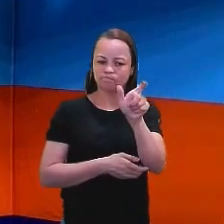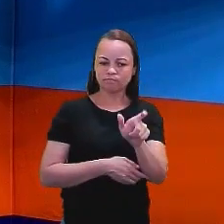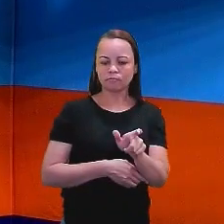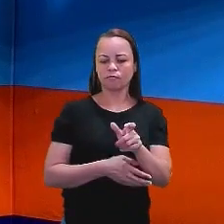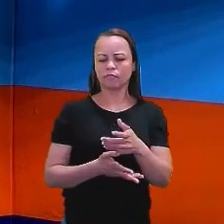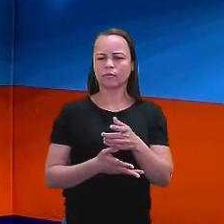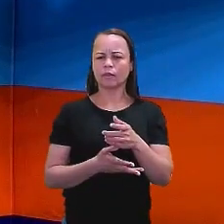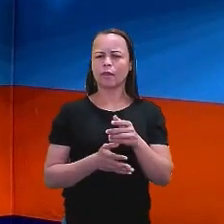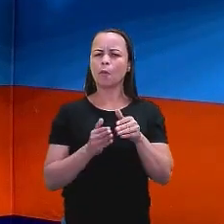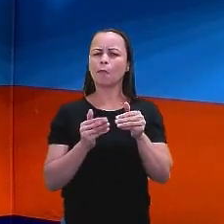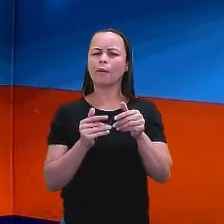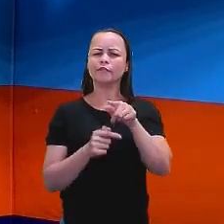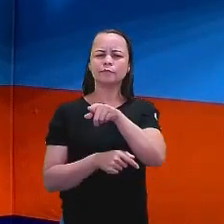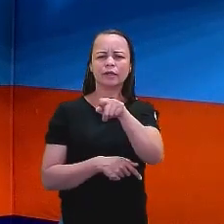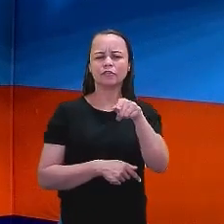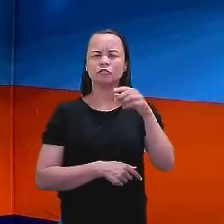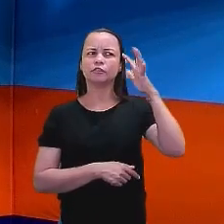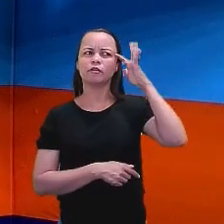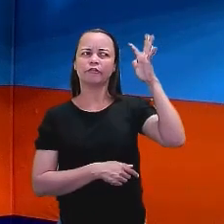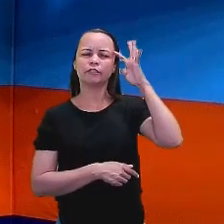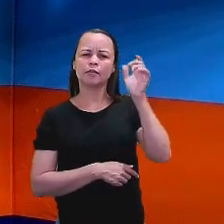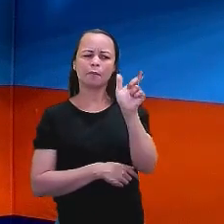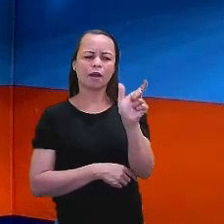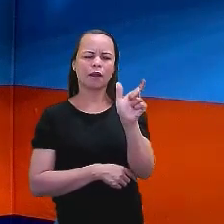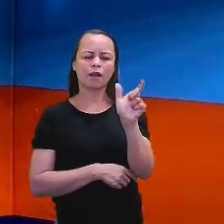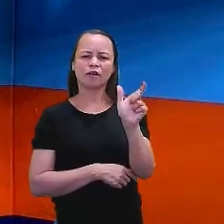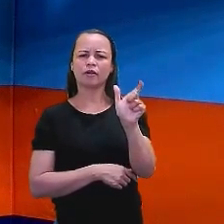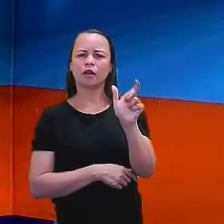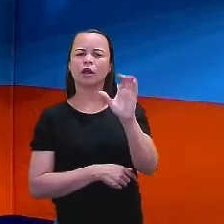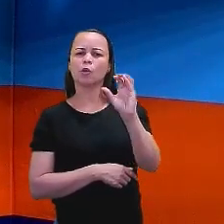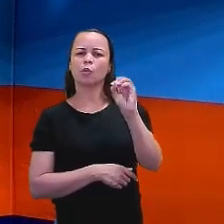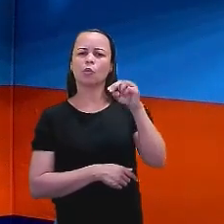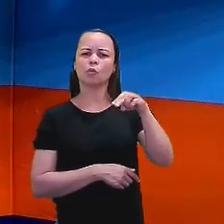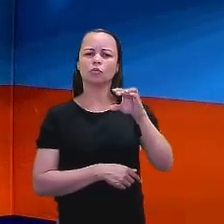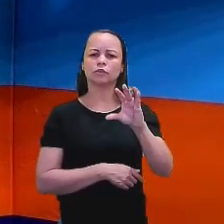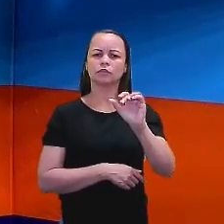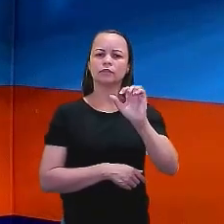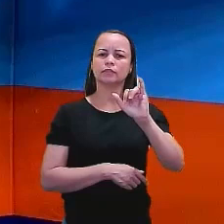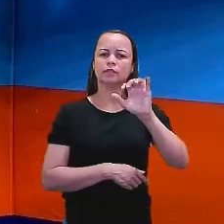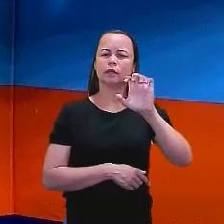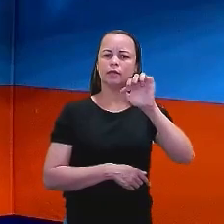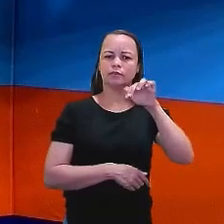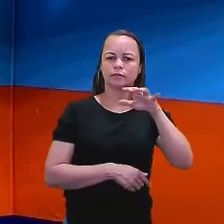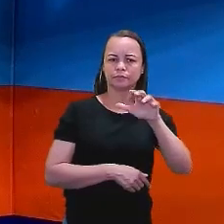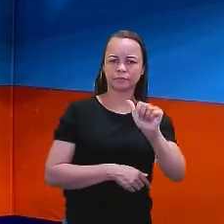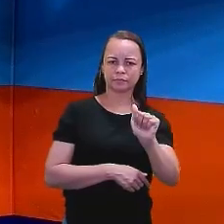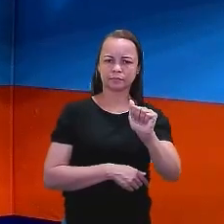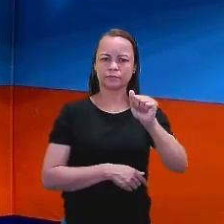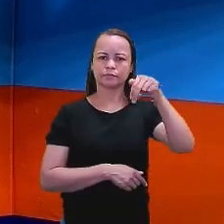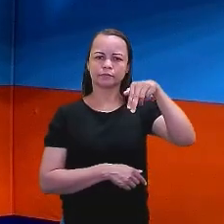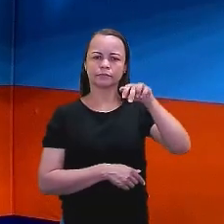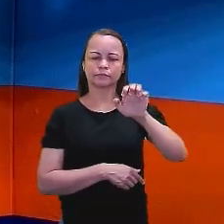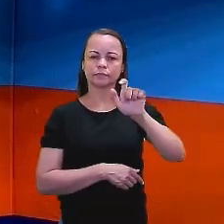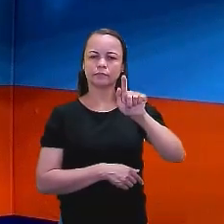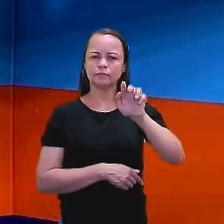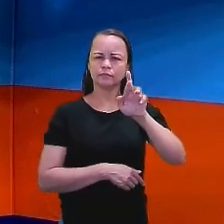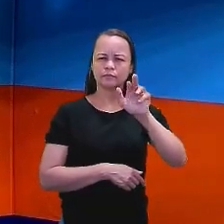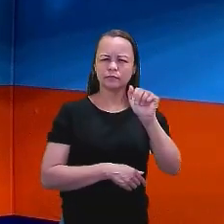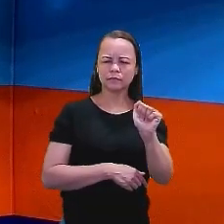vocês refletirem essa palavra, consciência negra. O que isso remonta a